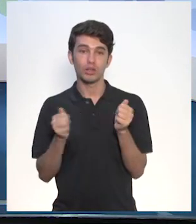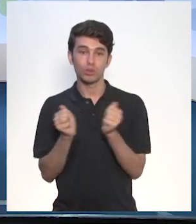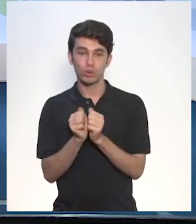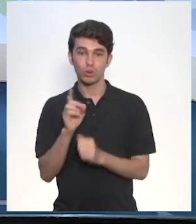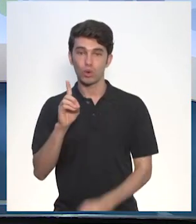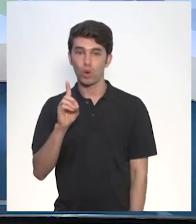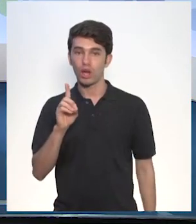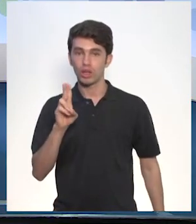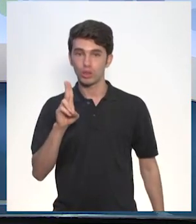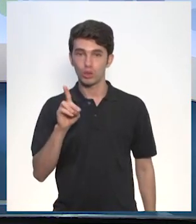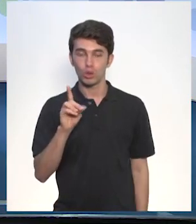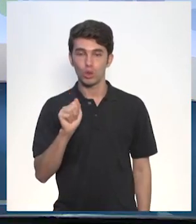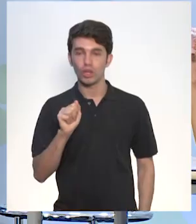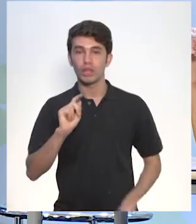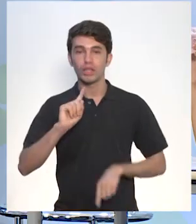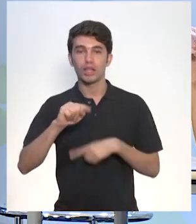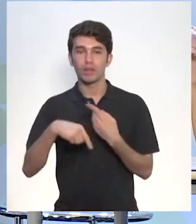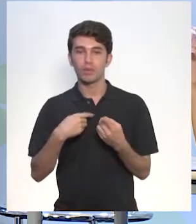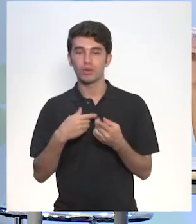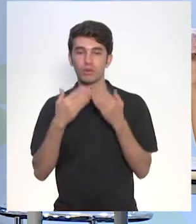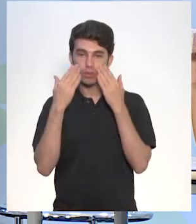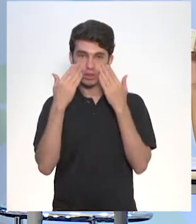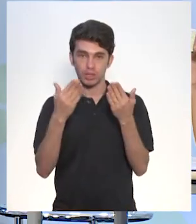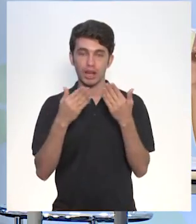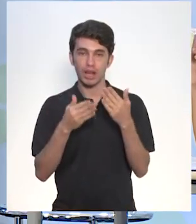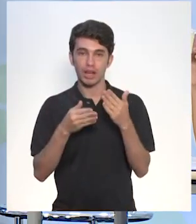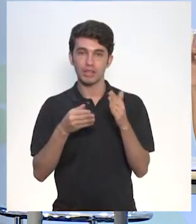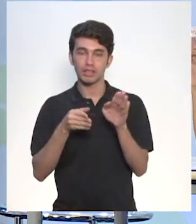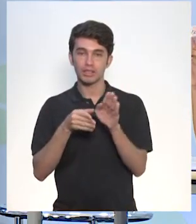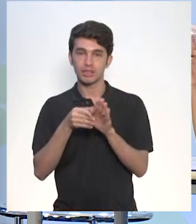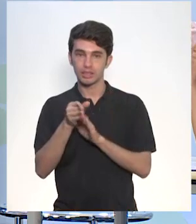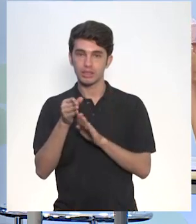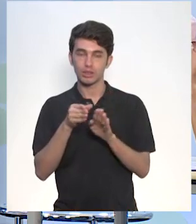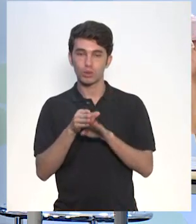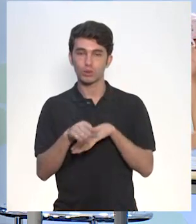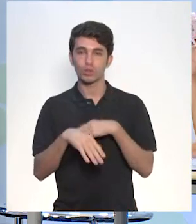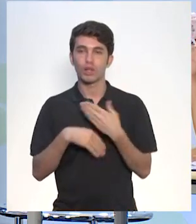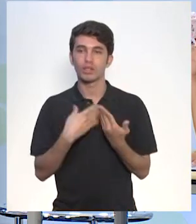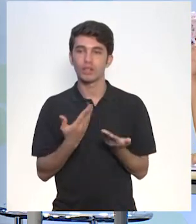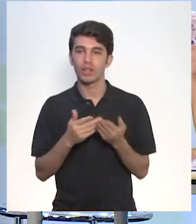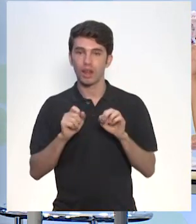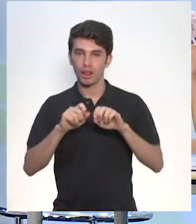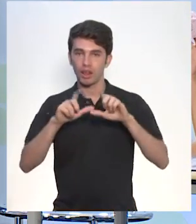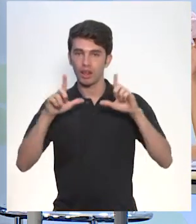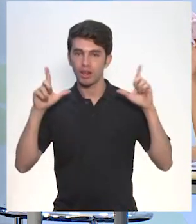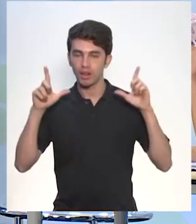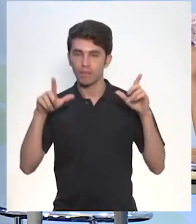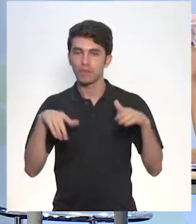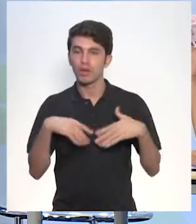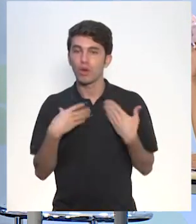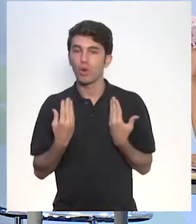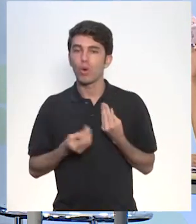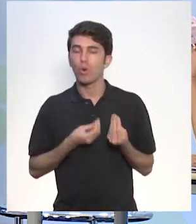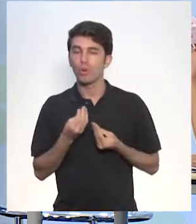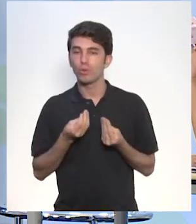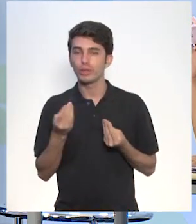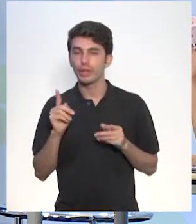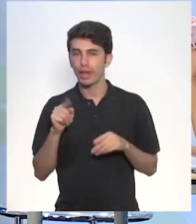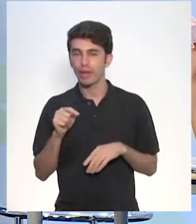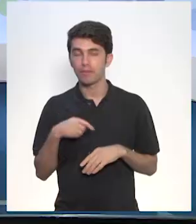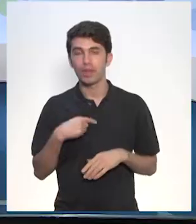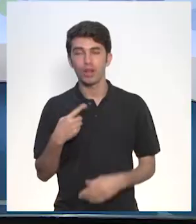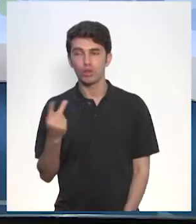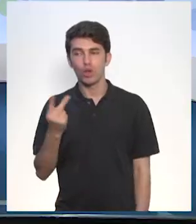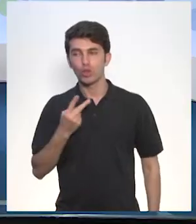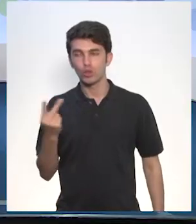as instruções aí na tela, para ficar mais dinâmica a aula. O que vocês farão? Então, como está só nós duas